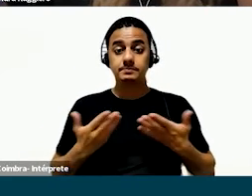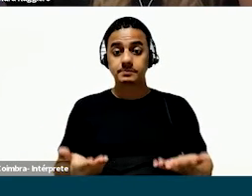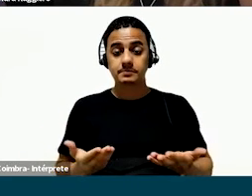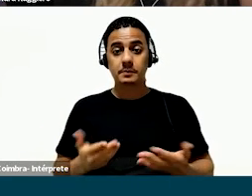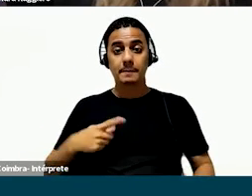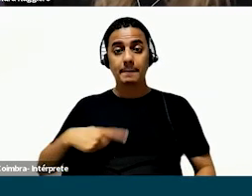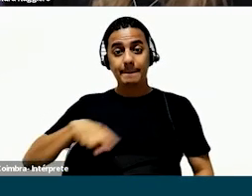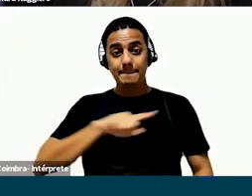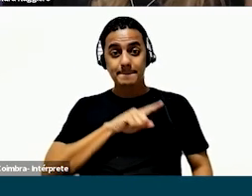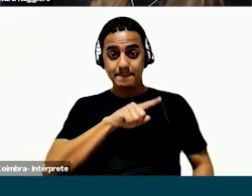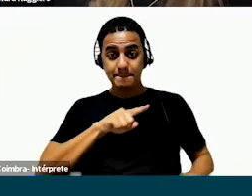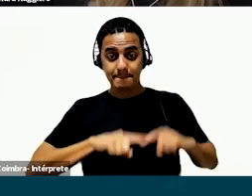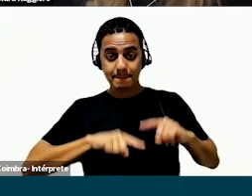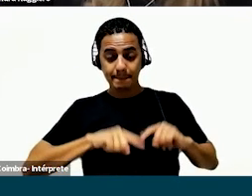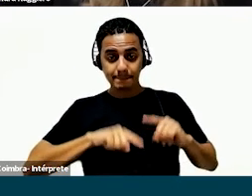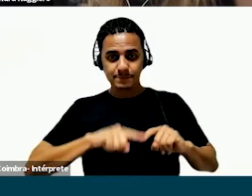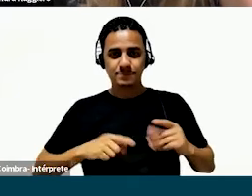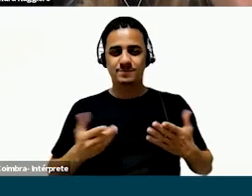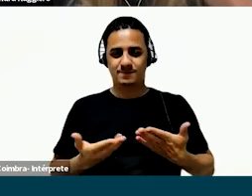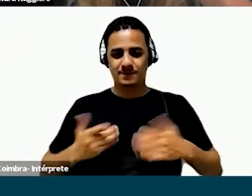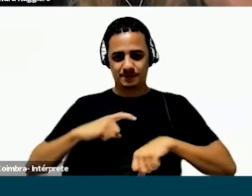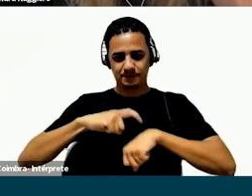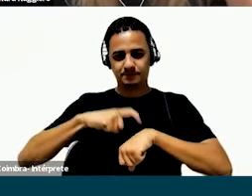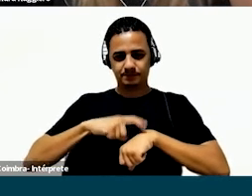Então, o nosso produto aqui,